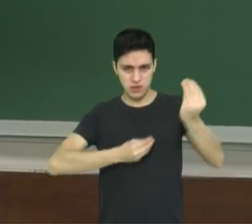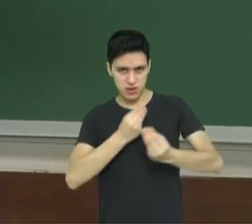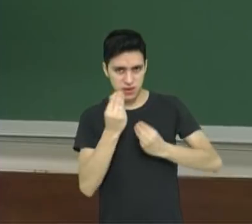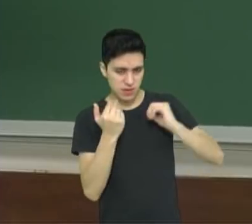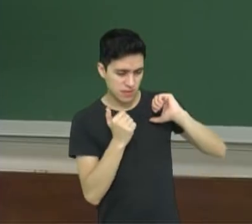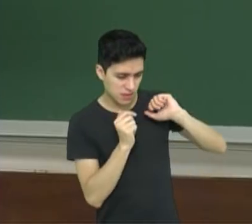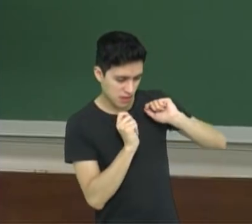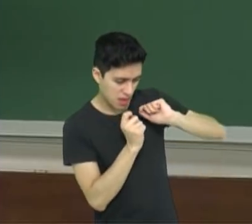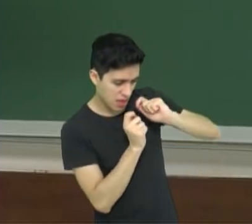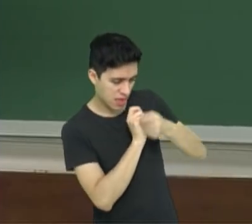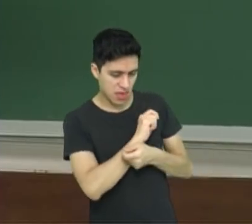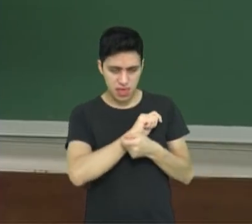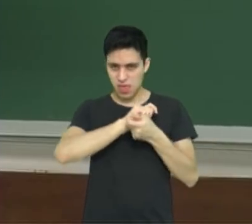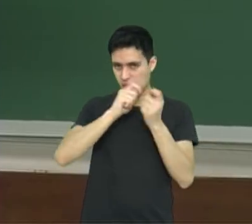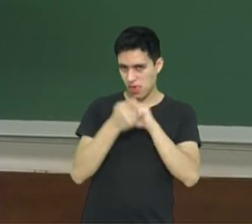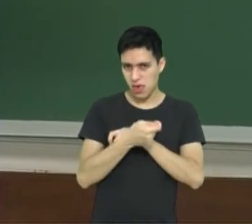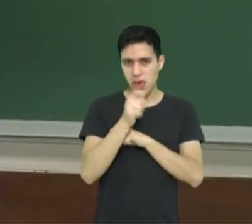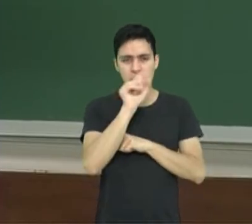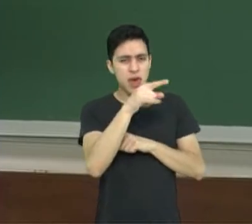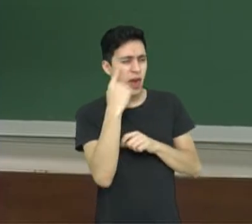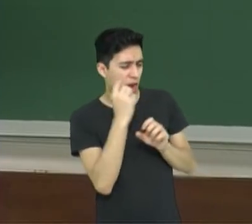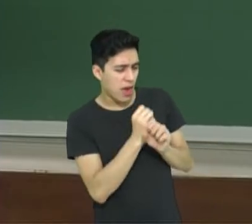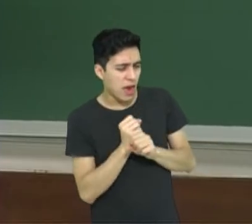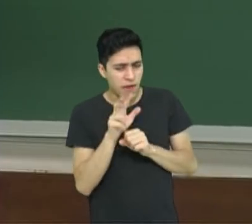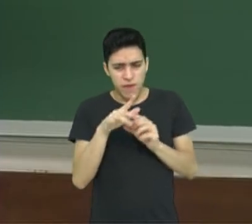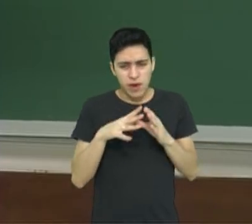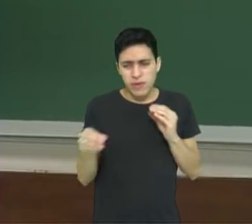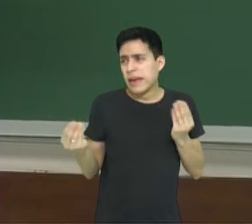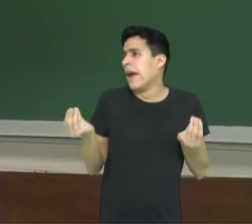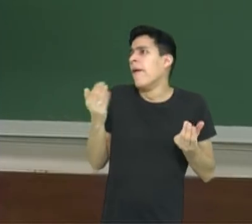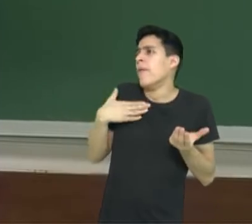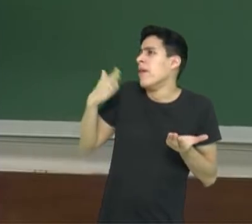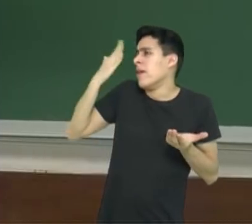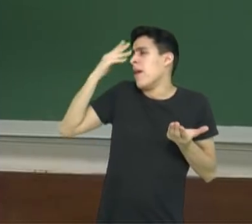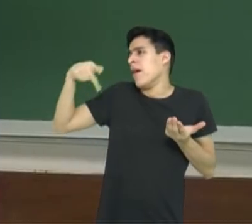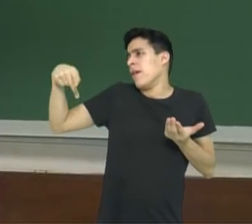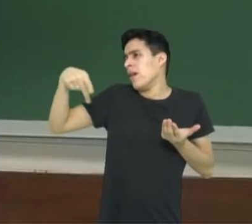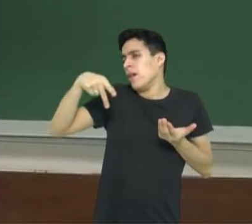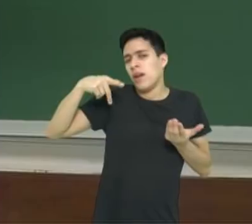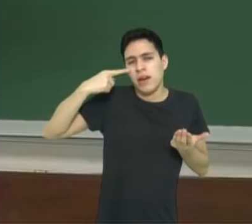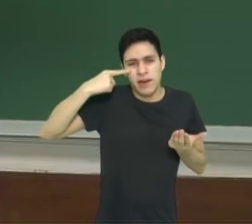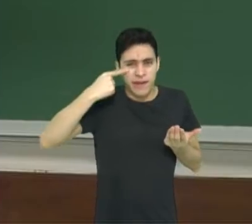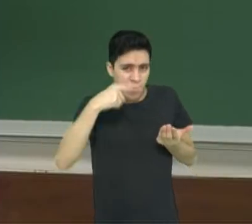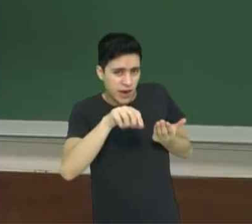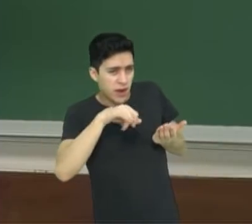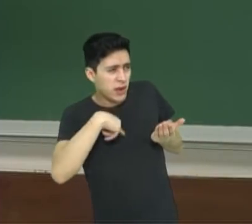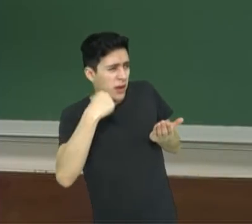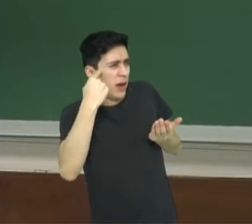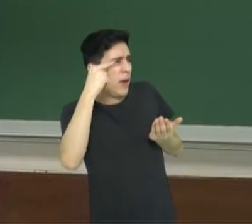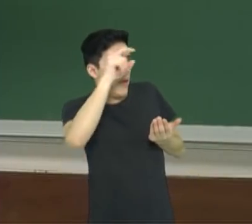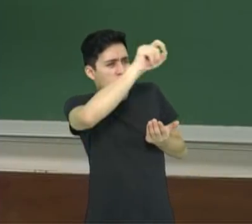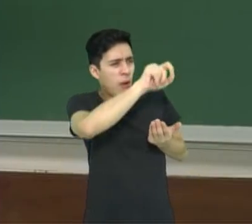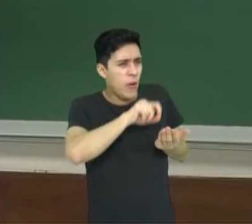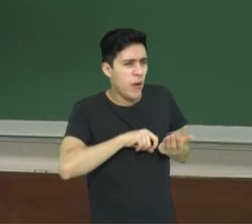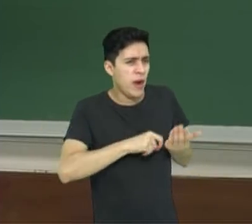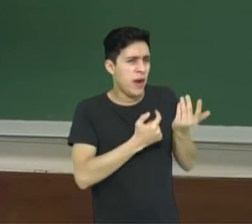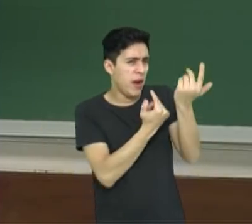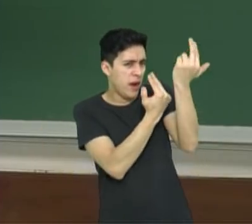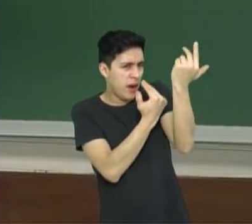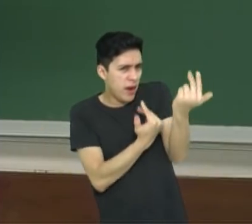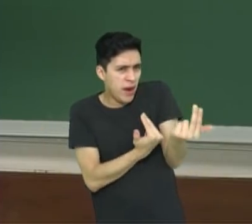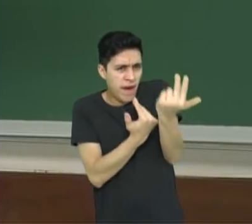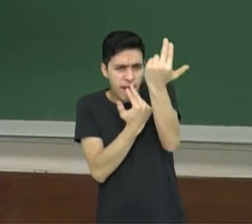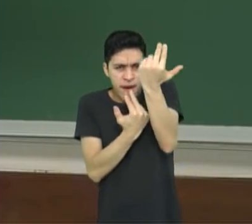que se você somar vai sumir? Professora, como é que eu vou saber? É só você olhar. Tem a mesma coisa em cima e embaixo com